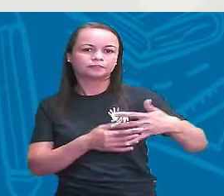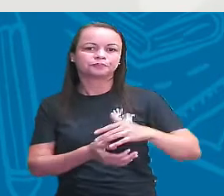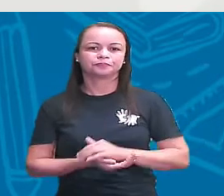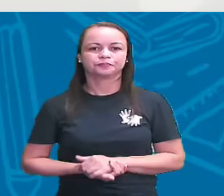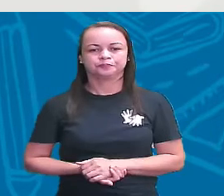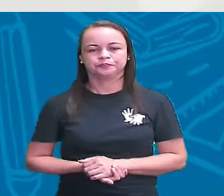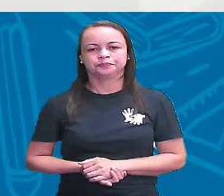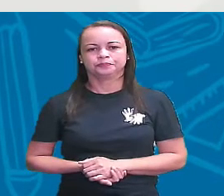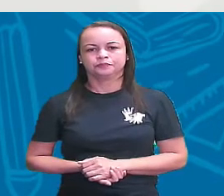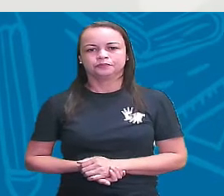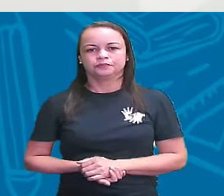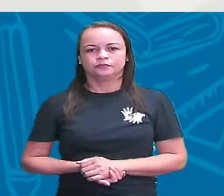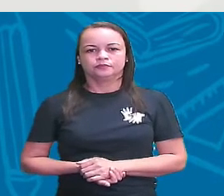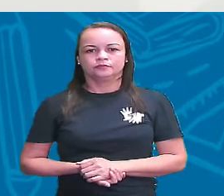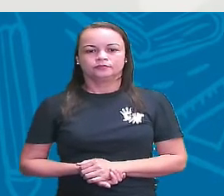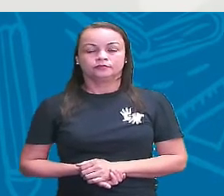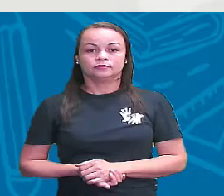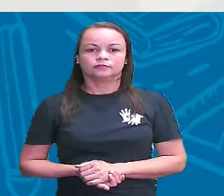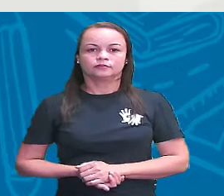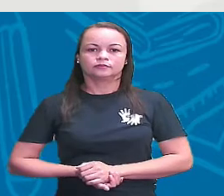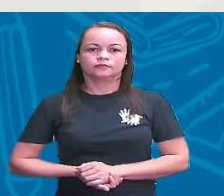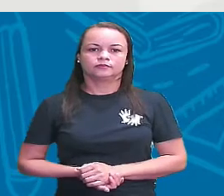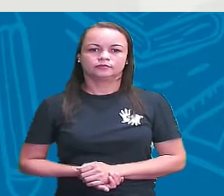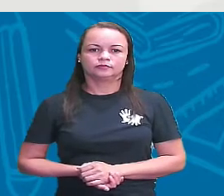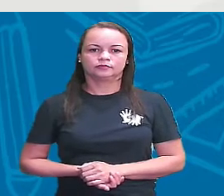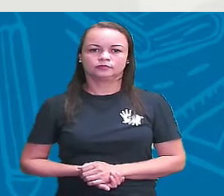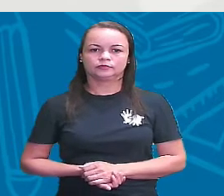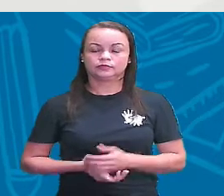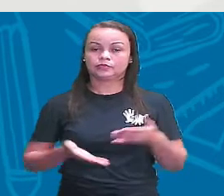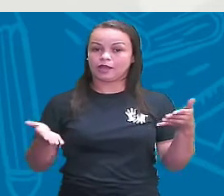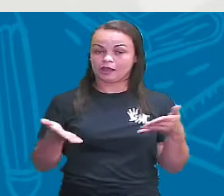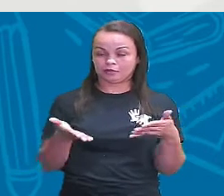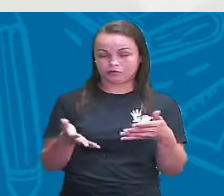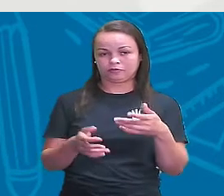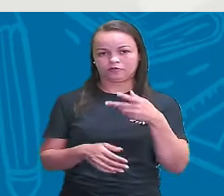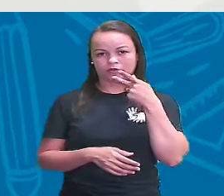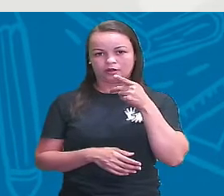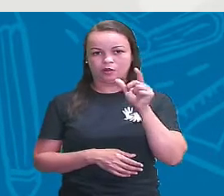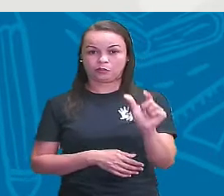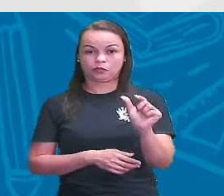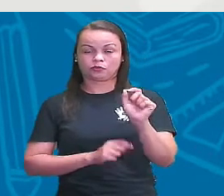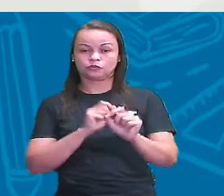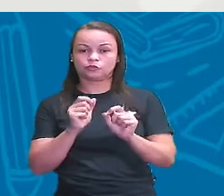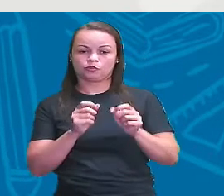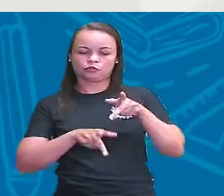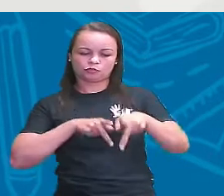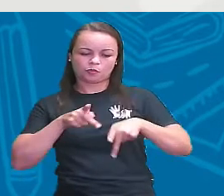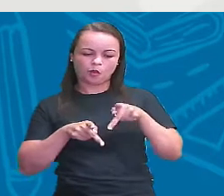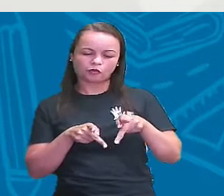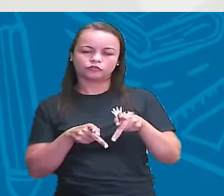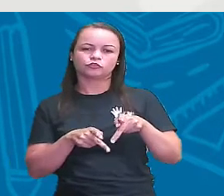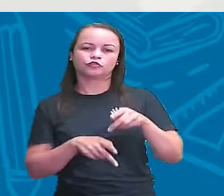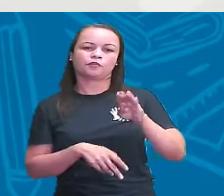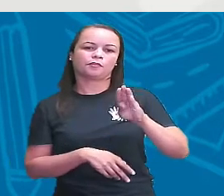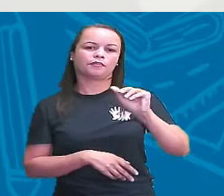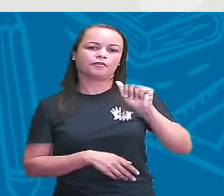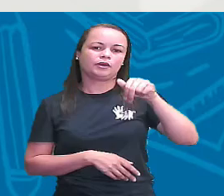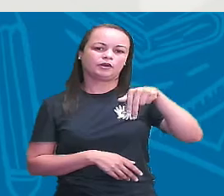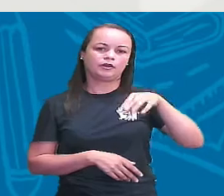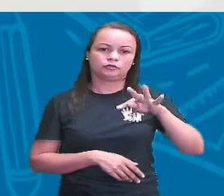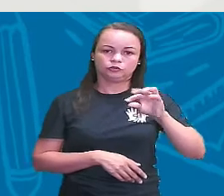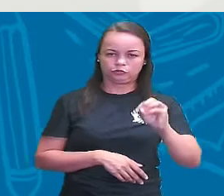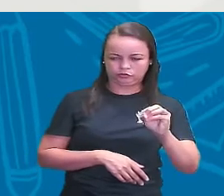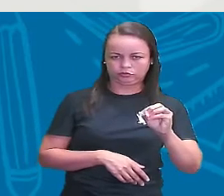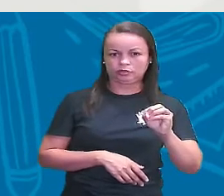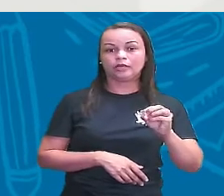Vamos lá, vamos prosseguindo. Agora vamos falar um pouquinho dos povos bantus. Lembra que eu falei que a gente ia falar dos povos